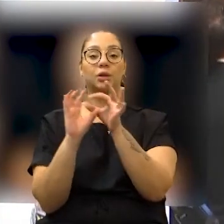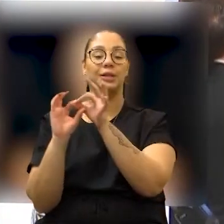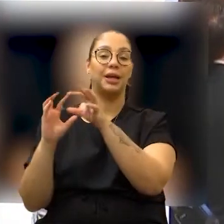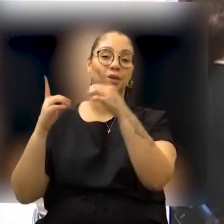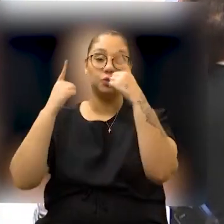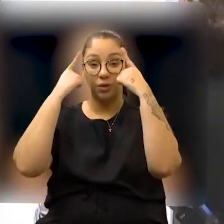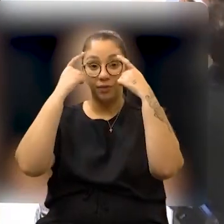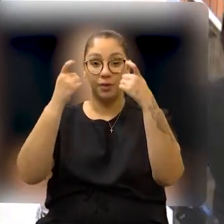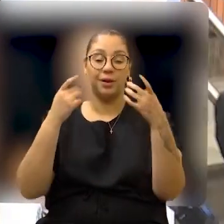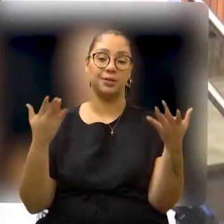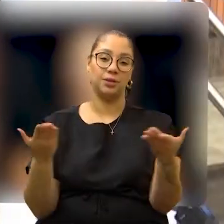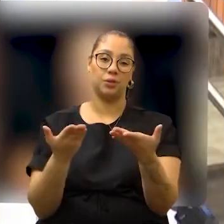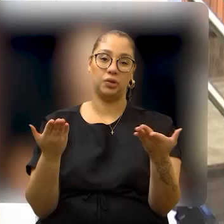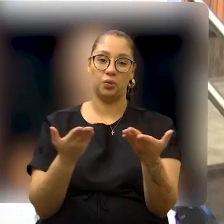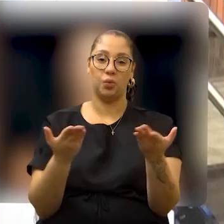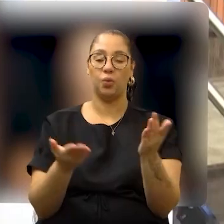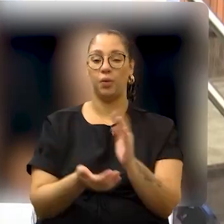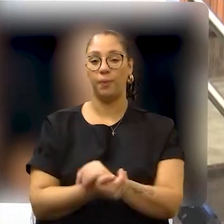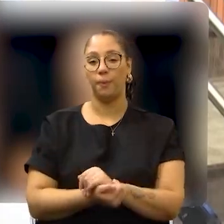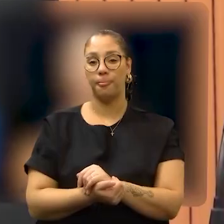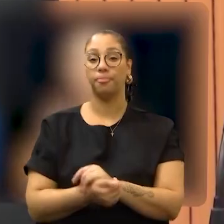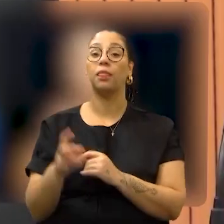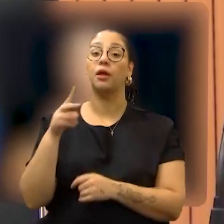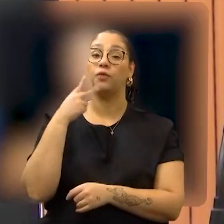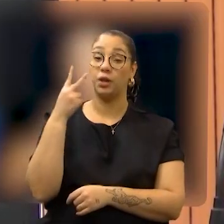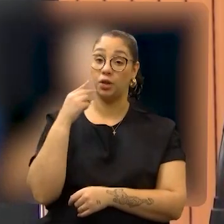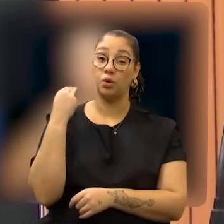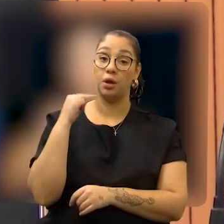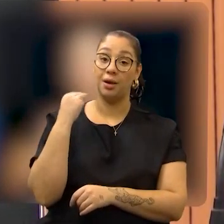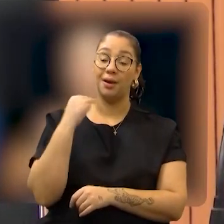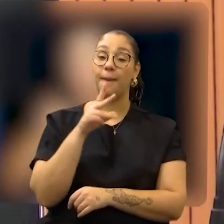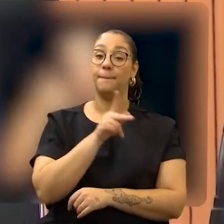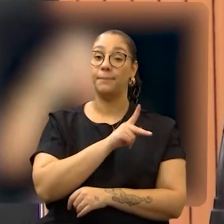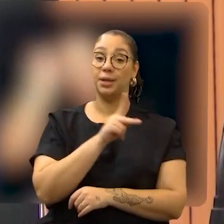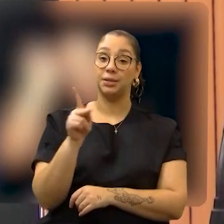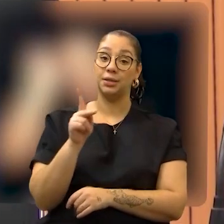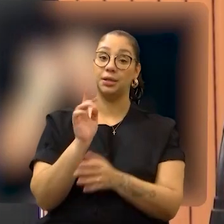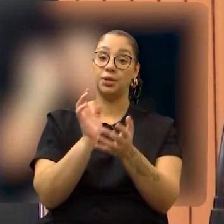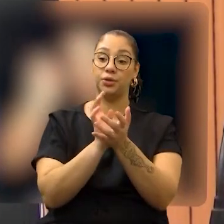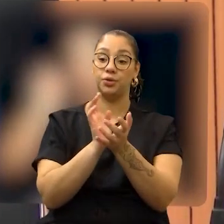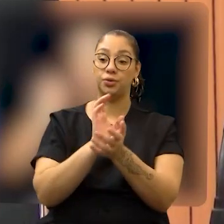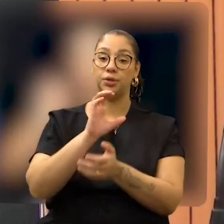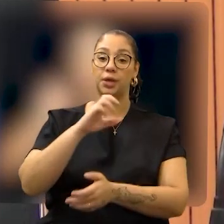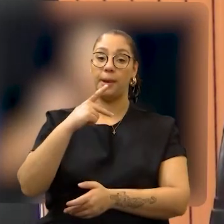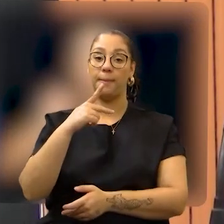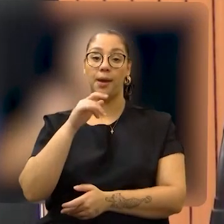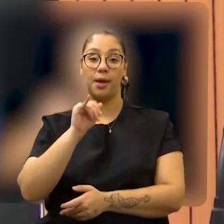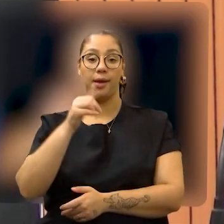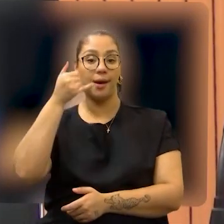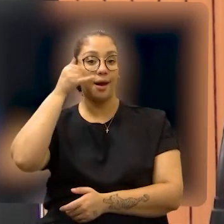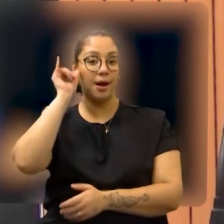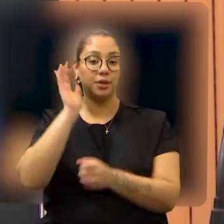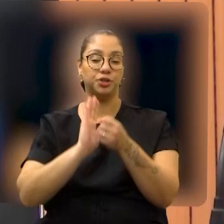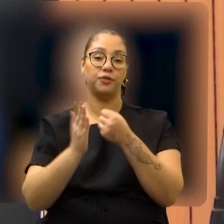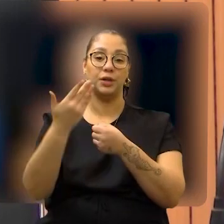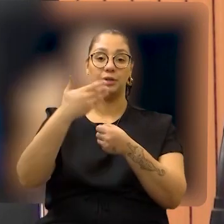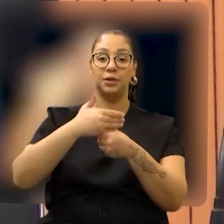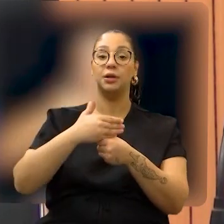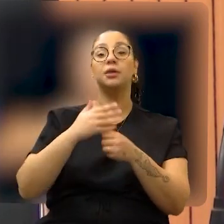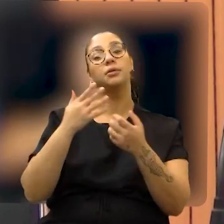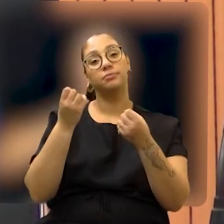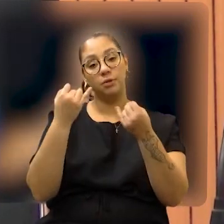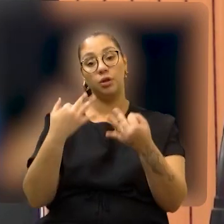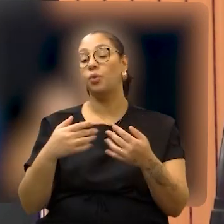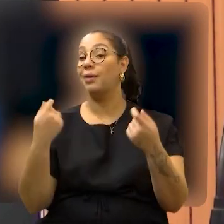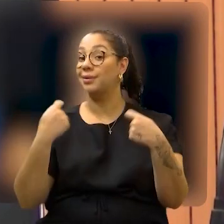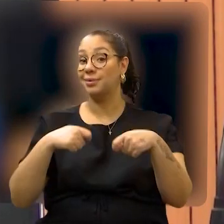do contexto da violência atual. A vereadora Mariana Conte, que presidiu a CPI antifascista, comentou